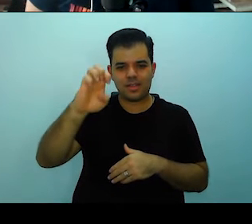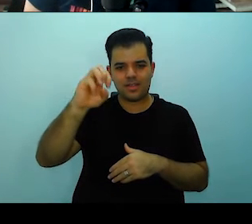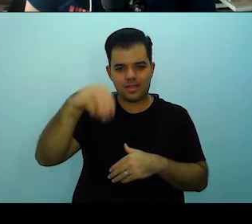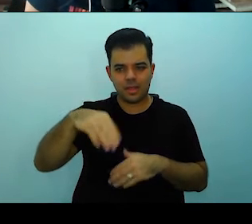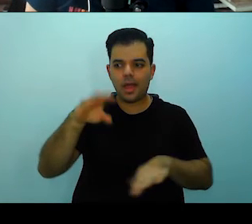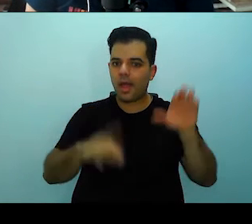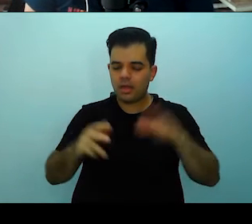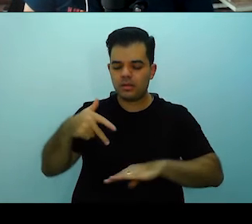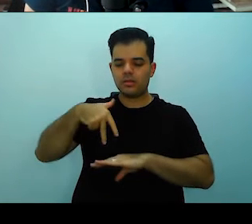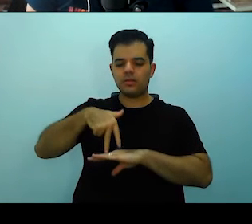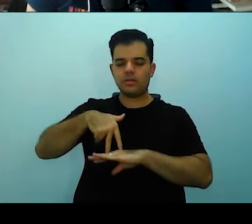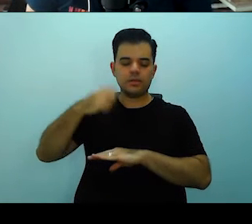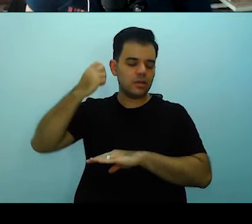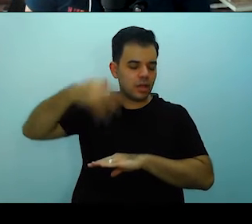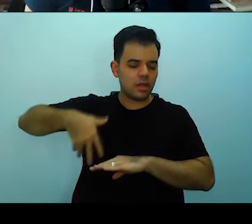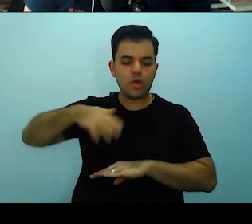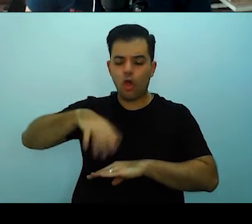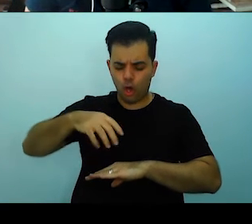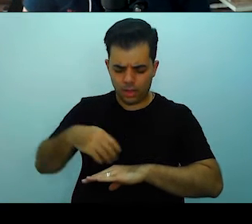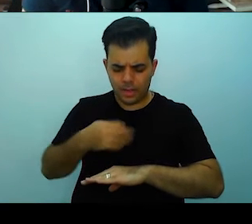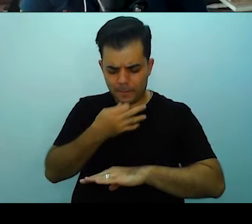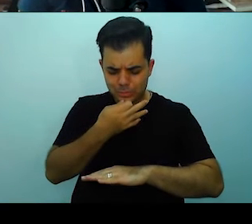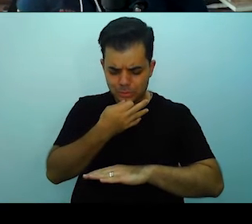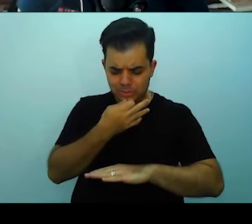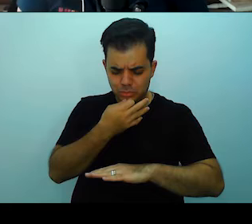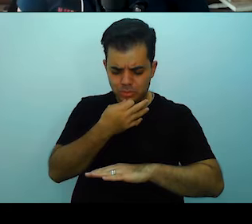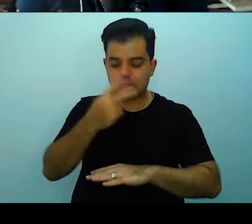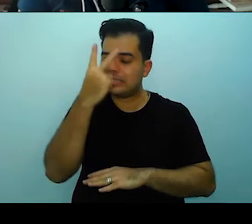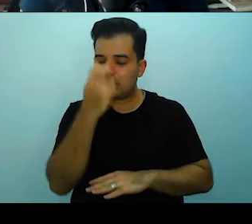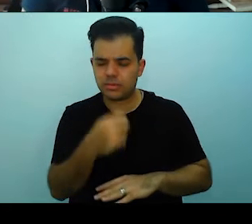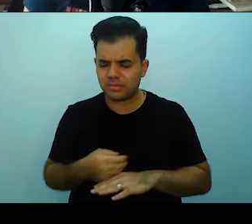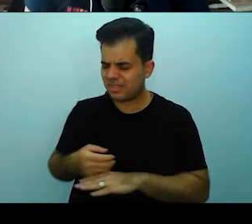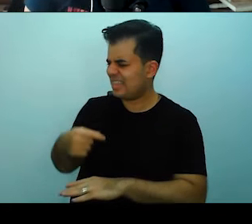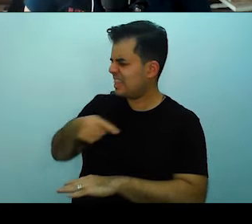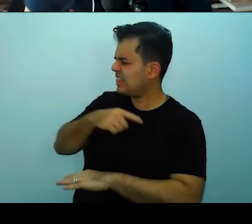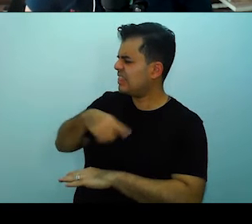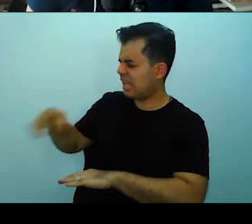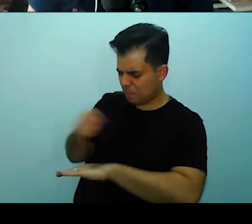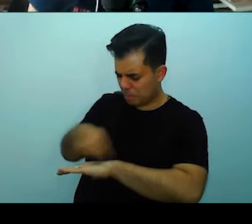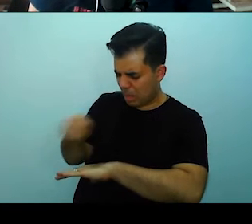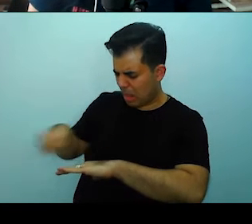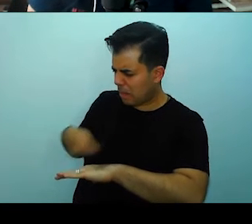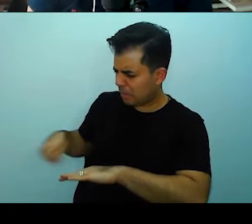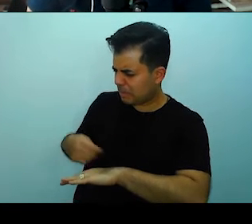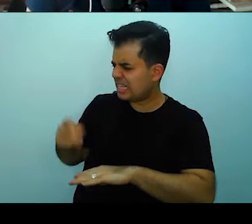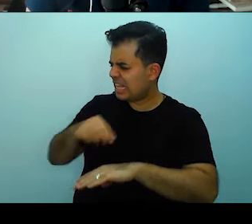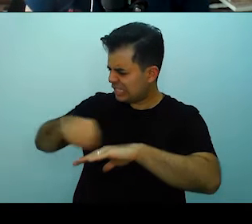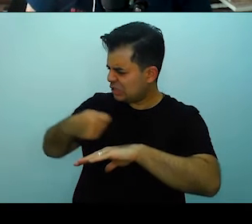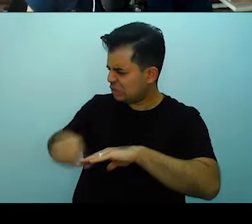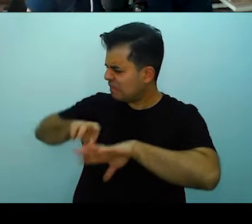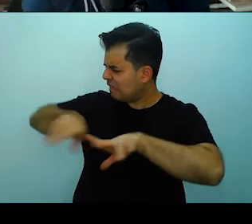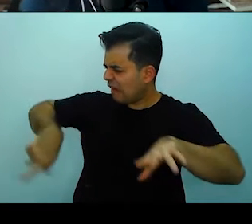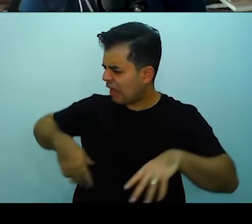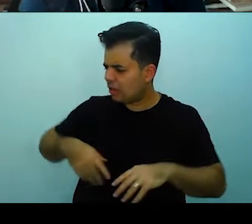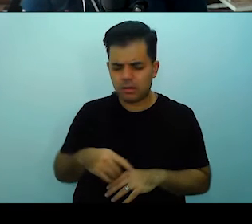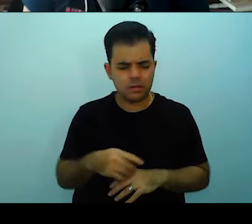que fala, tem uns traços, uns riscos com um monte de C aqui, né? Ou seja, o cara ele está falando de uma reação orgânica de química sem te